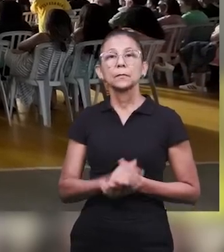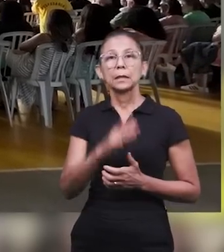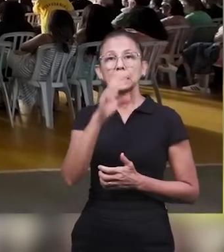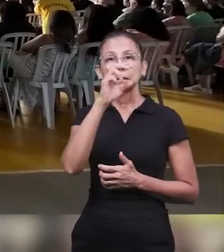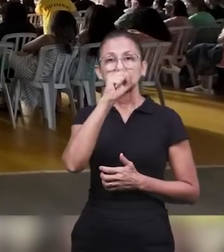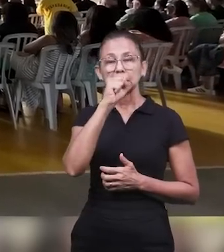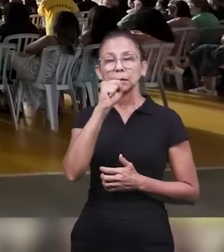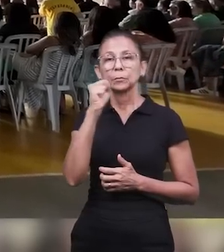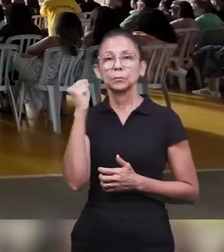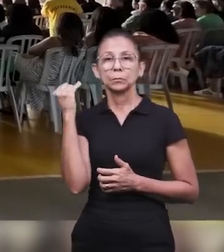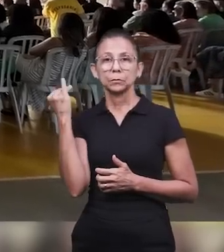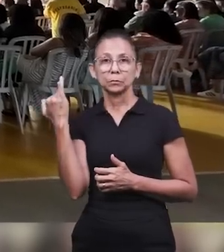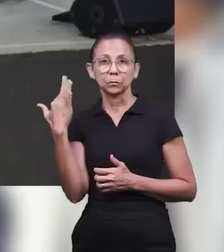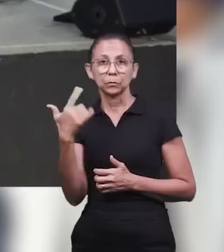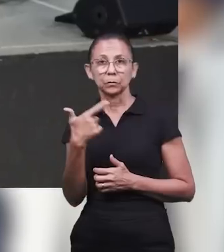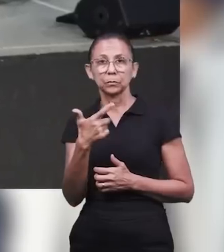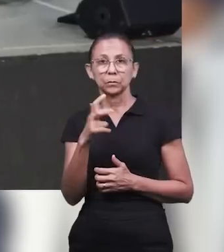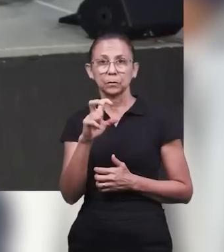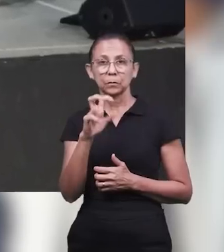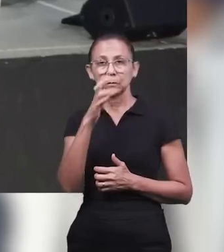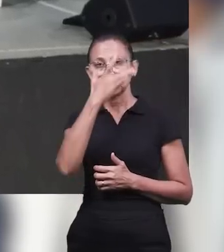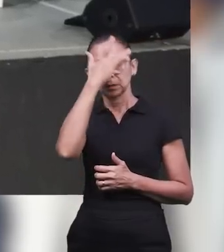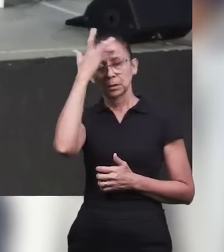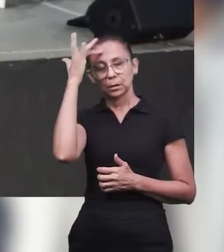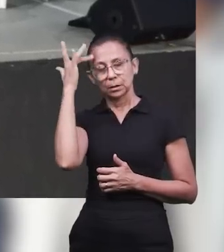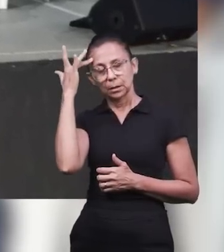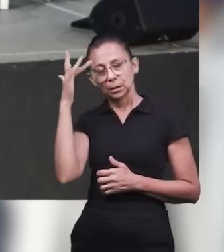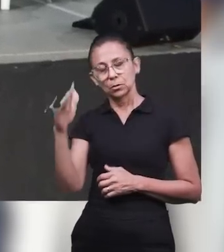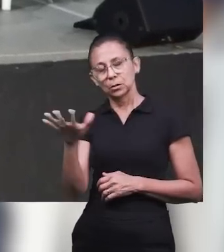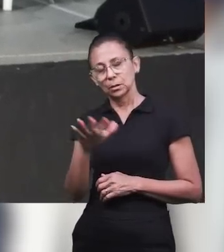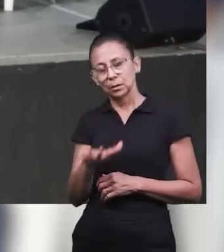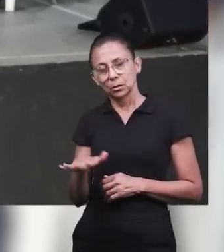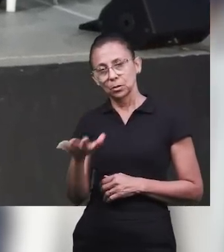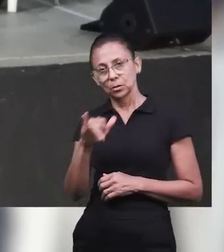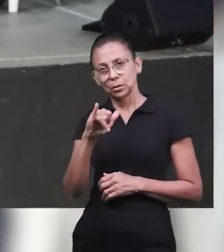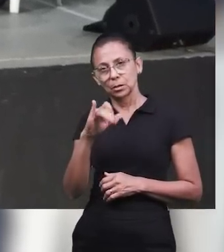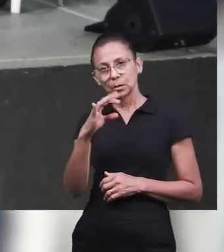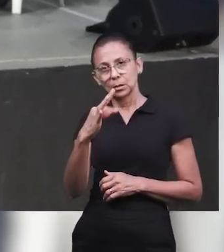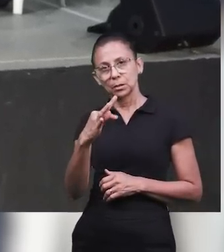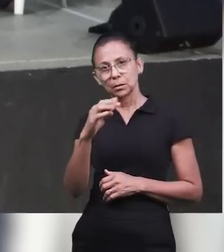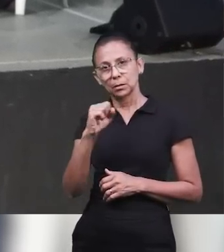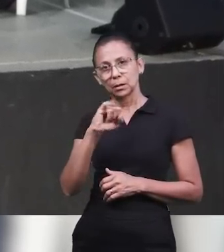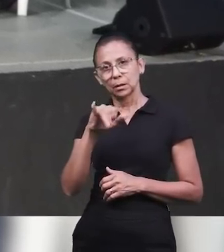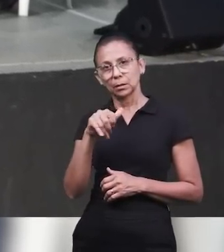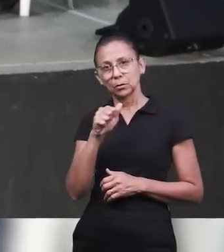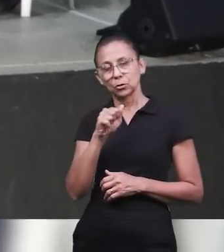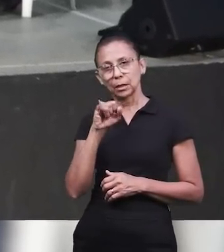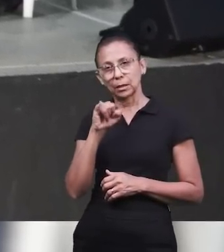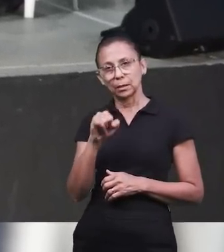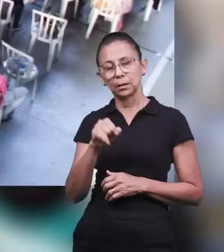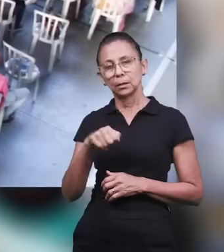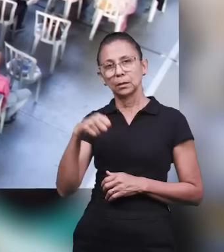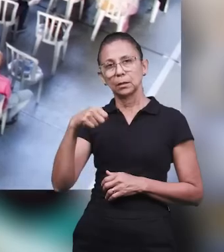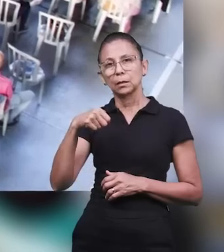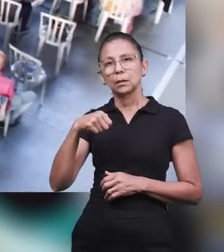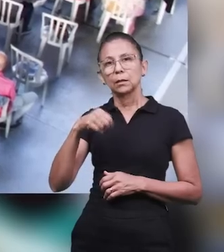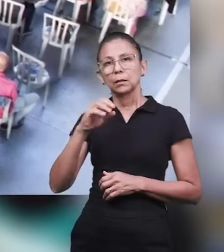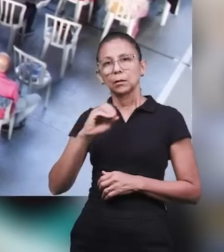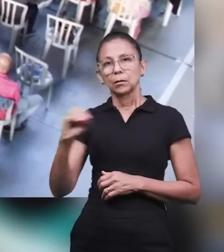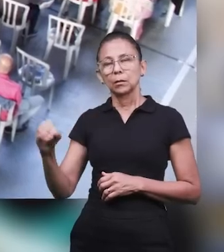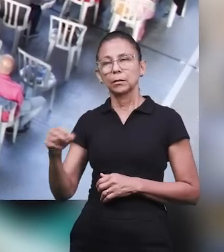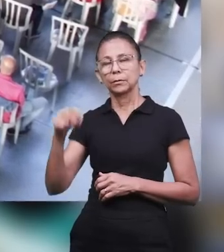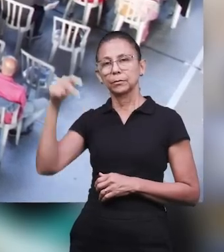25 igrejas das regiões do Vale de Itajaí, Oeste e Norte de Santa